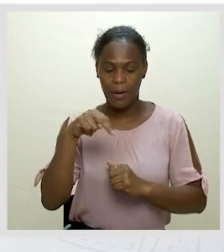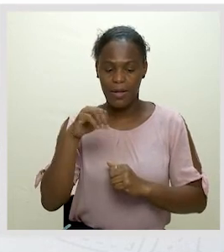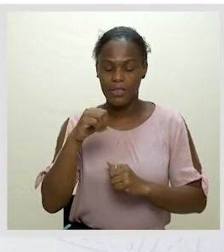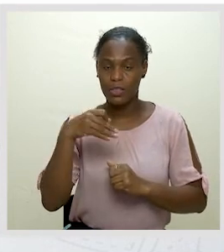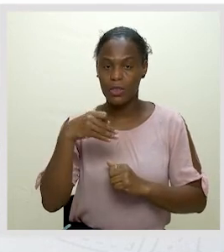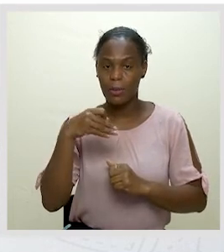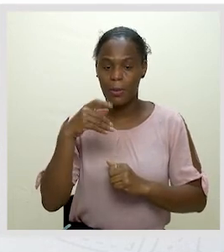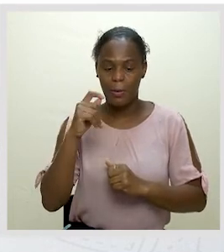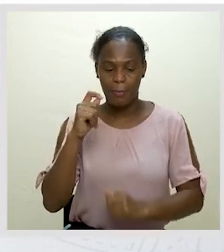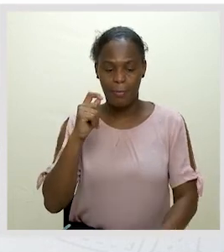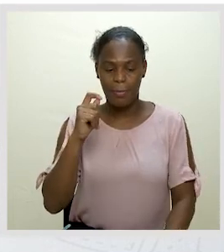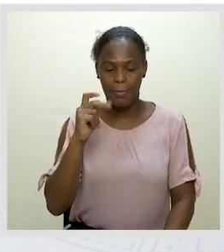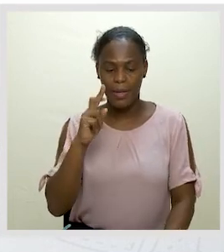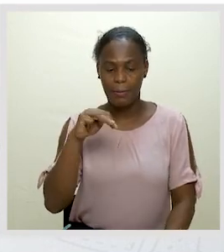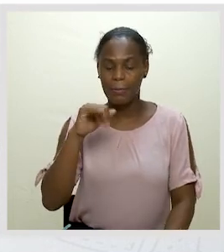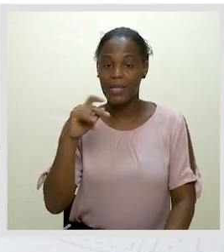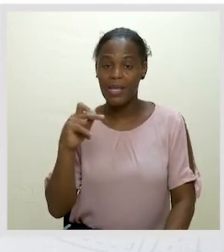Panspermia ou cosmosaica?